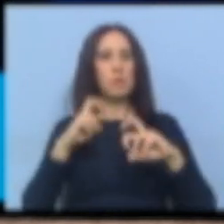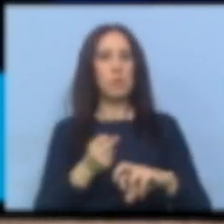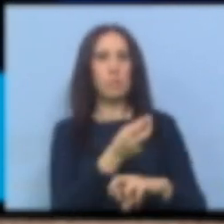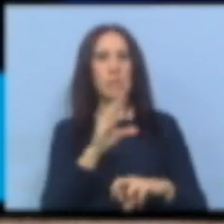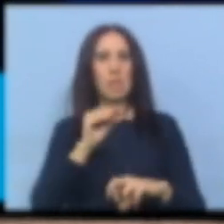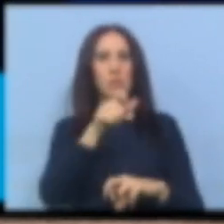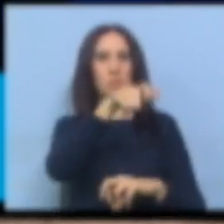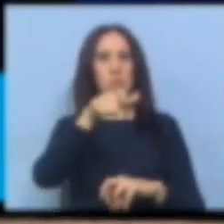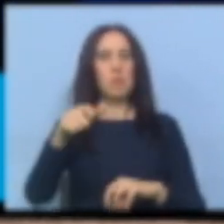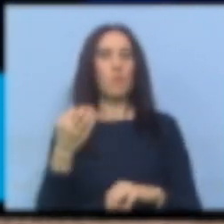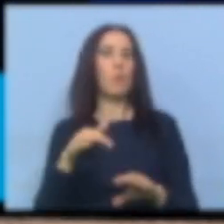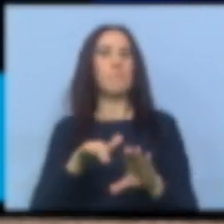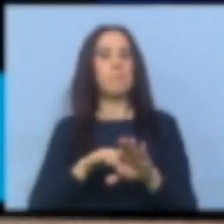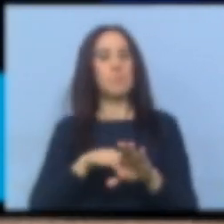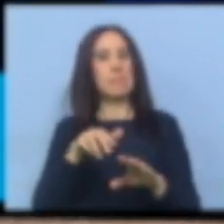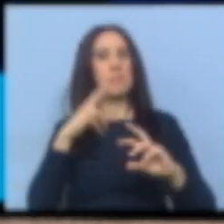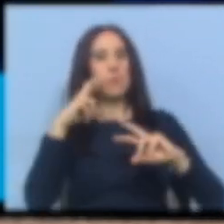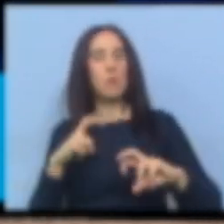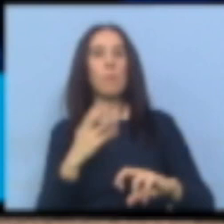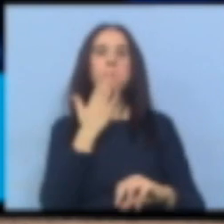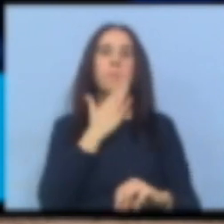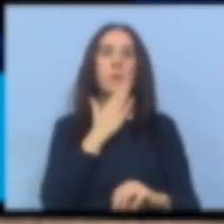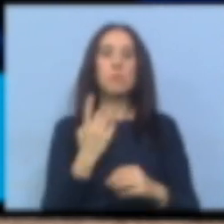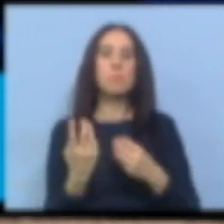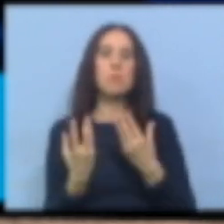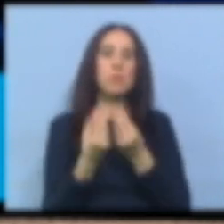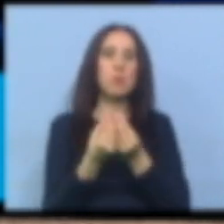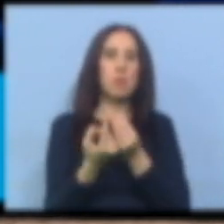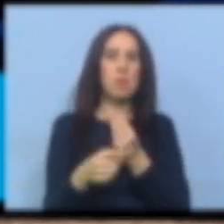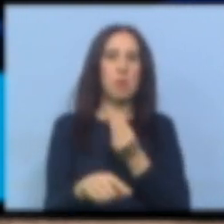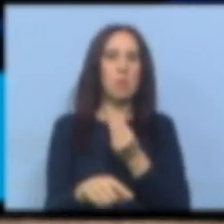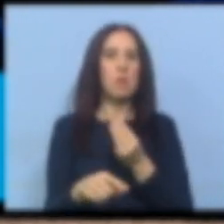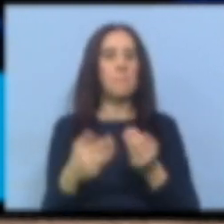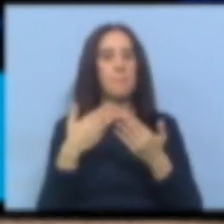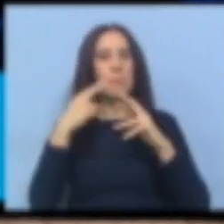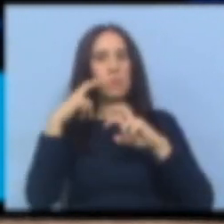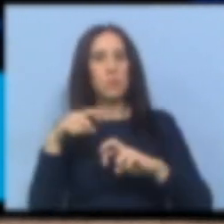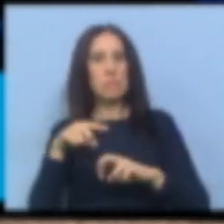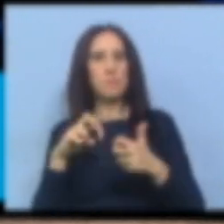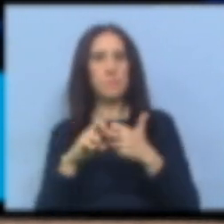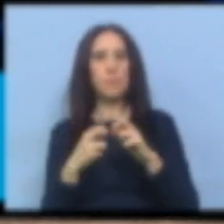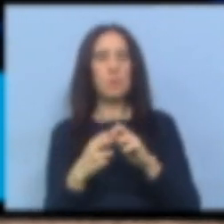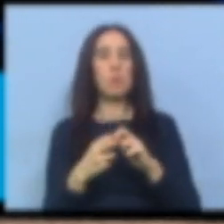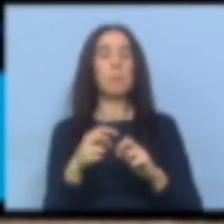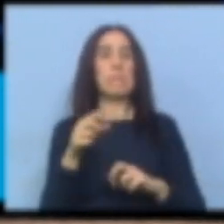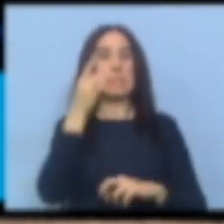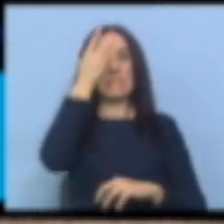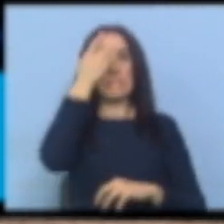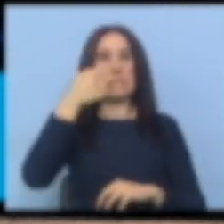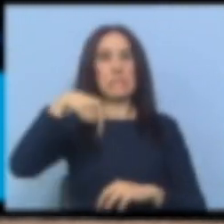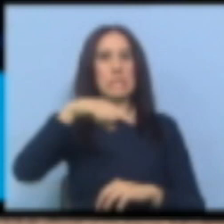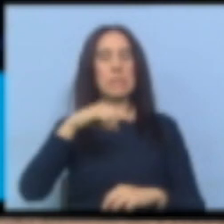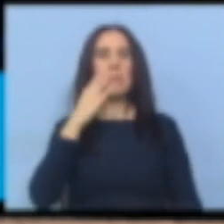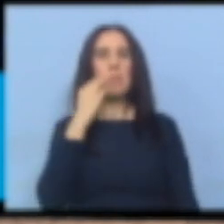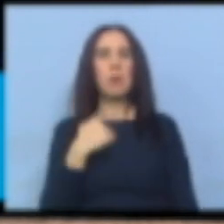que participaram nesta investigação ou que, pelo menos, estão associados ao estudo deste problema. E, sob esse ponto de vista, eu